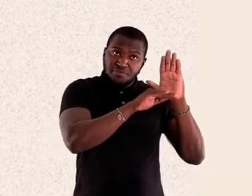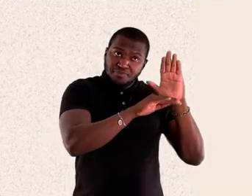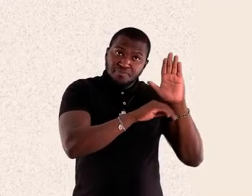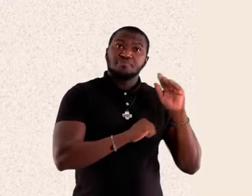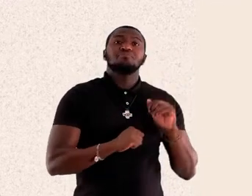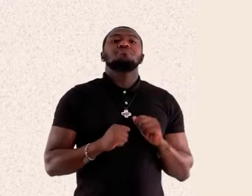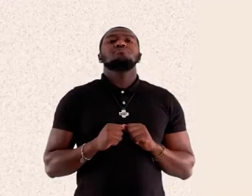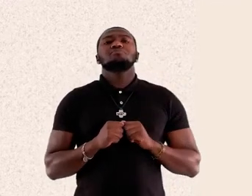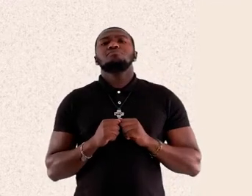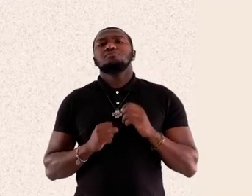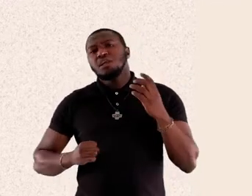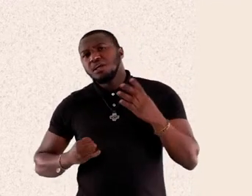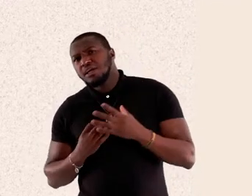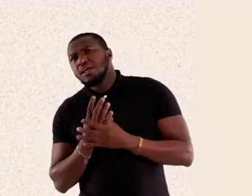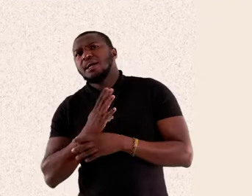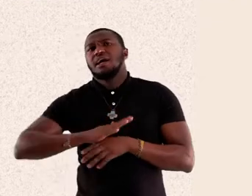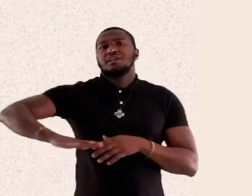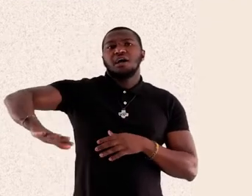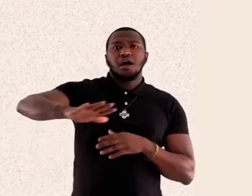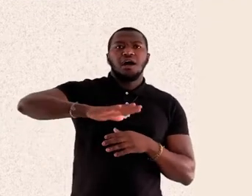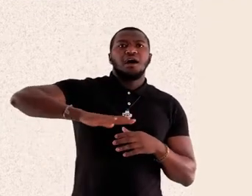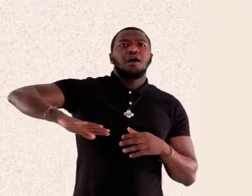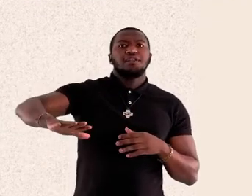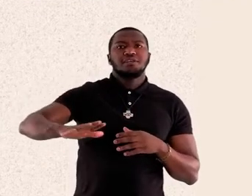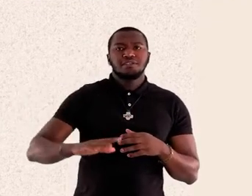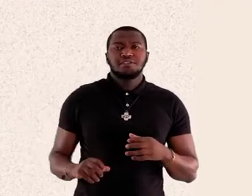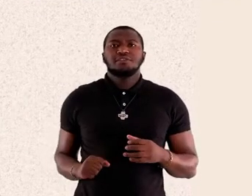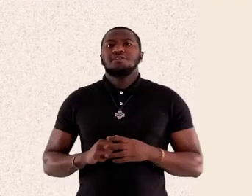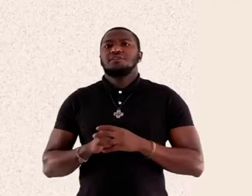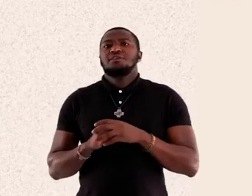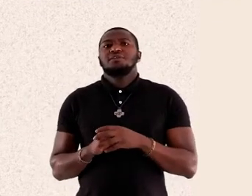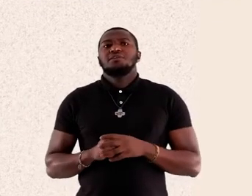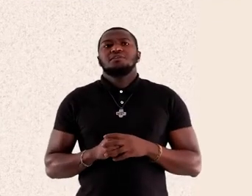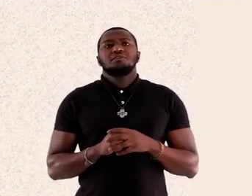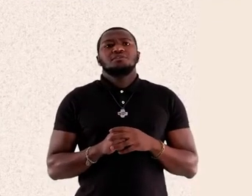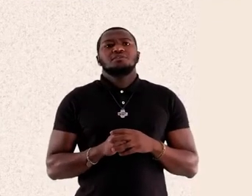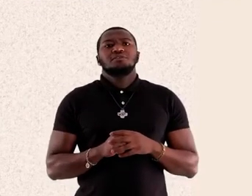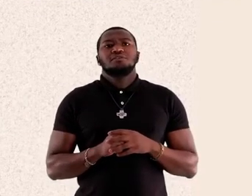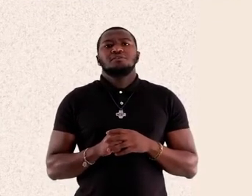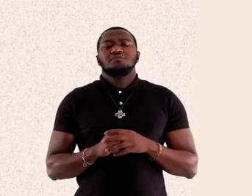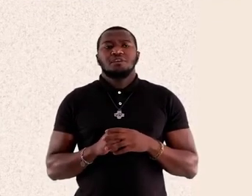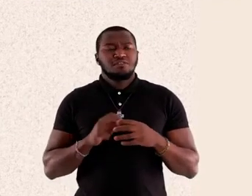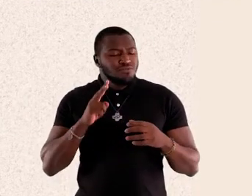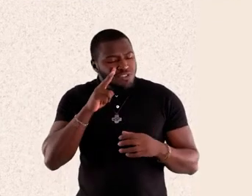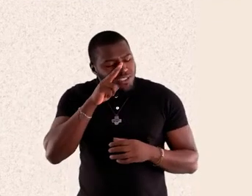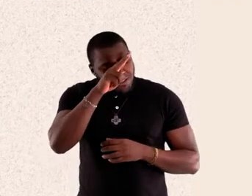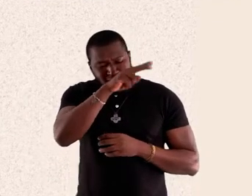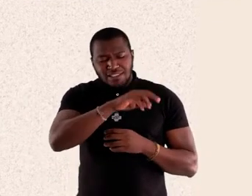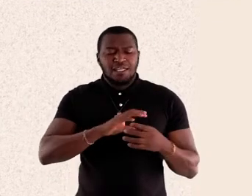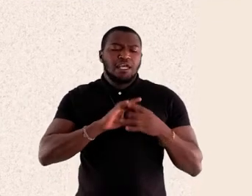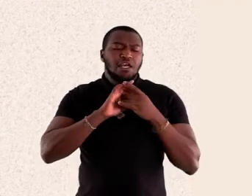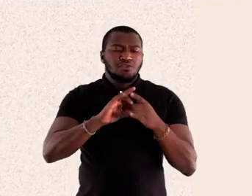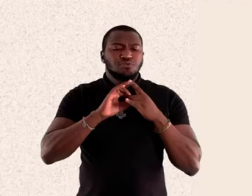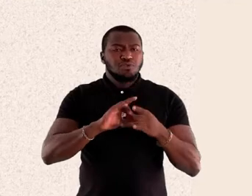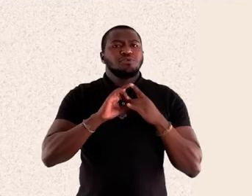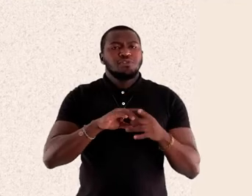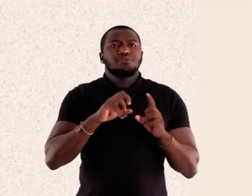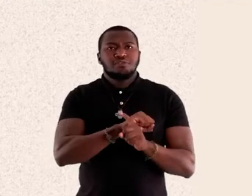espaços que possam criar ou fortalecer esses vínculos sociais